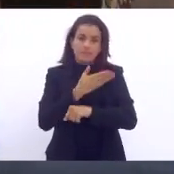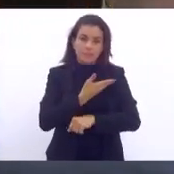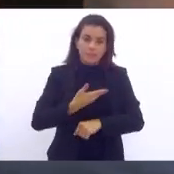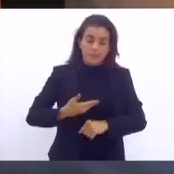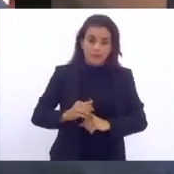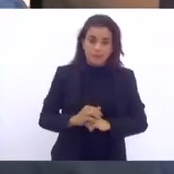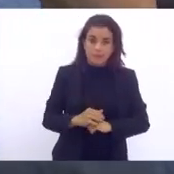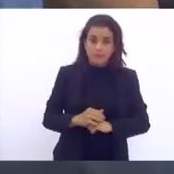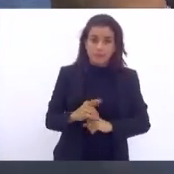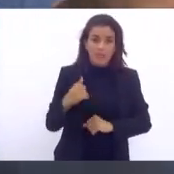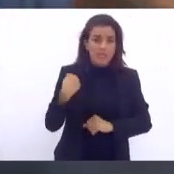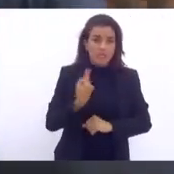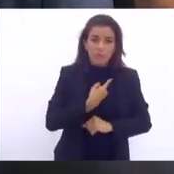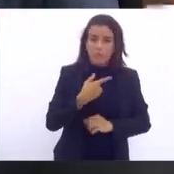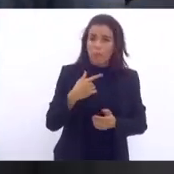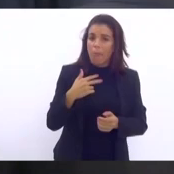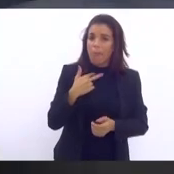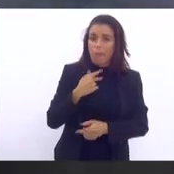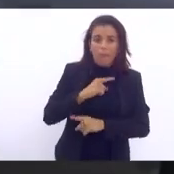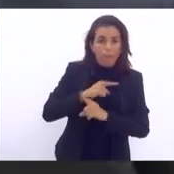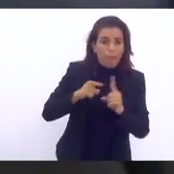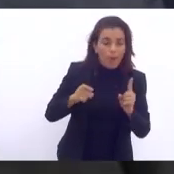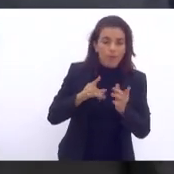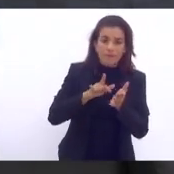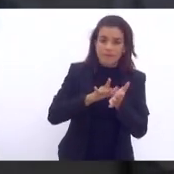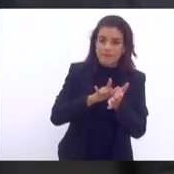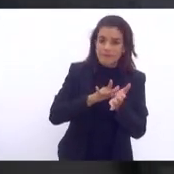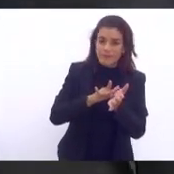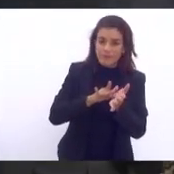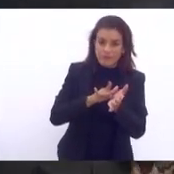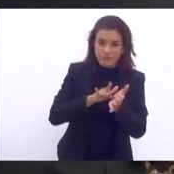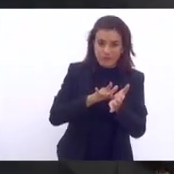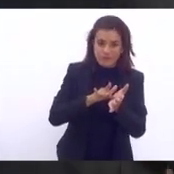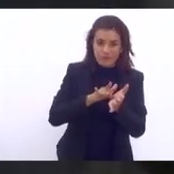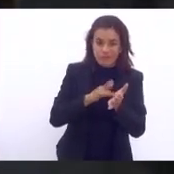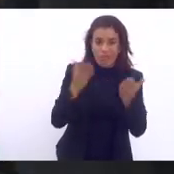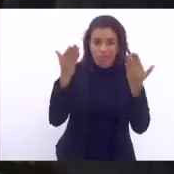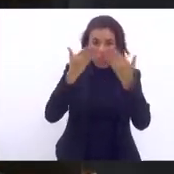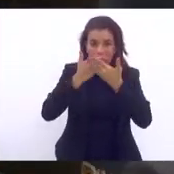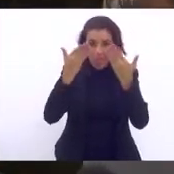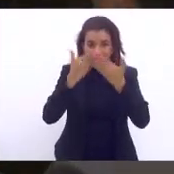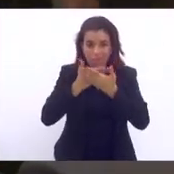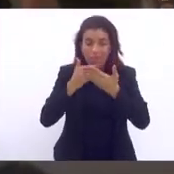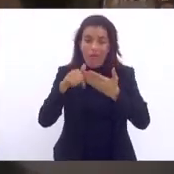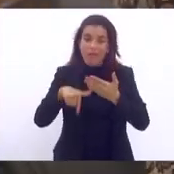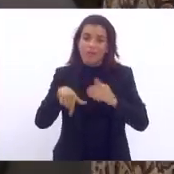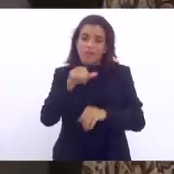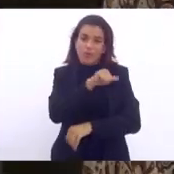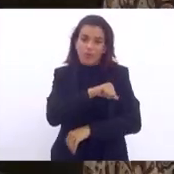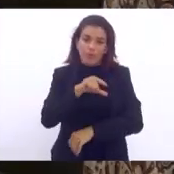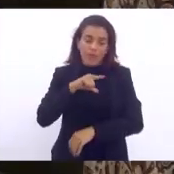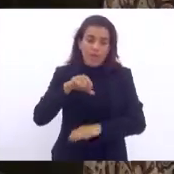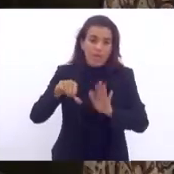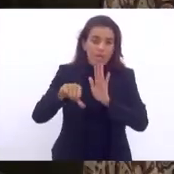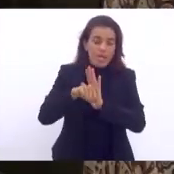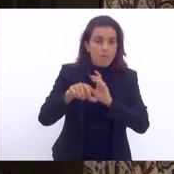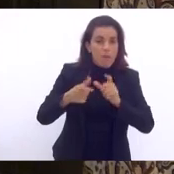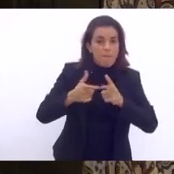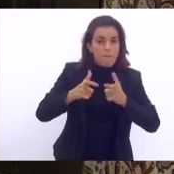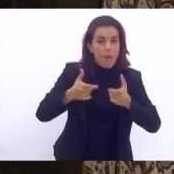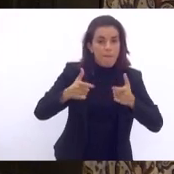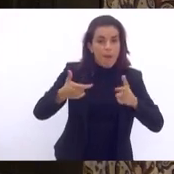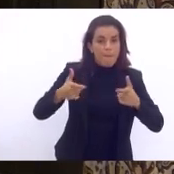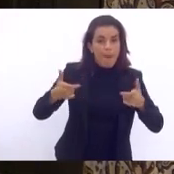que no Rio de Janeiro, além da gente ter uma alta taxa de criminalidade, a gente tem também outros problemas